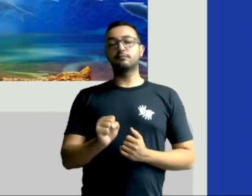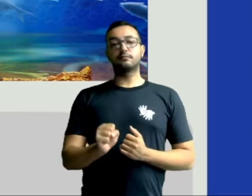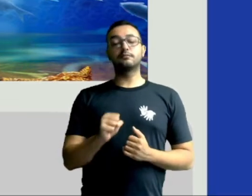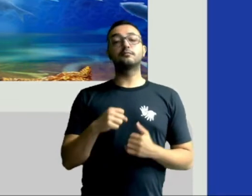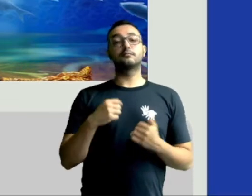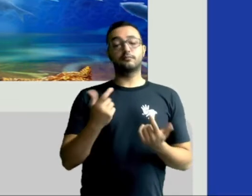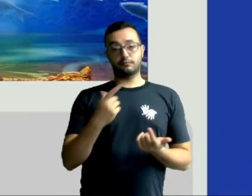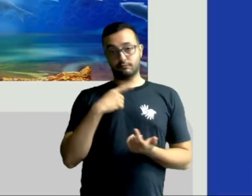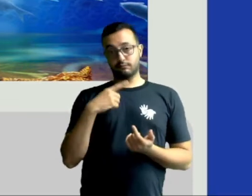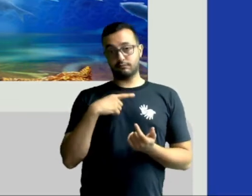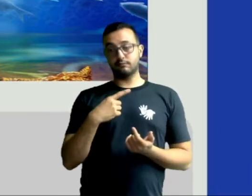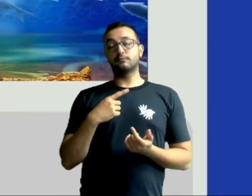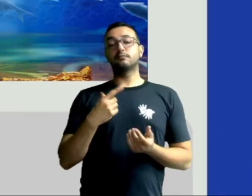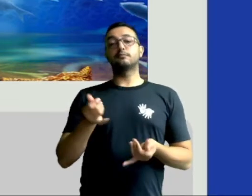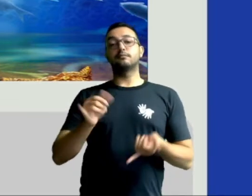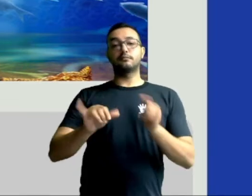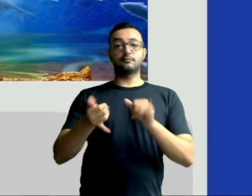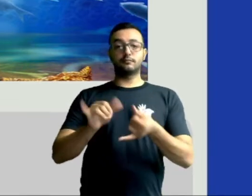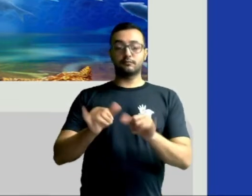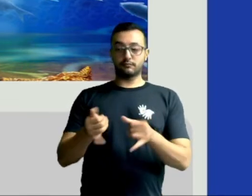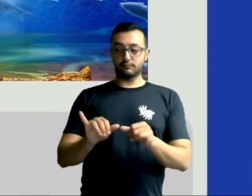cujas substâncias, cujas